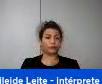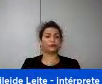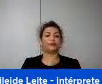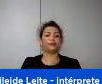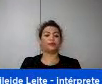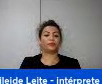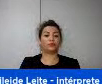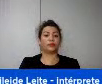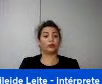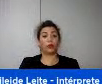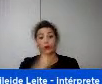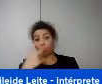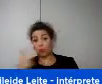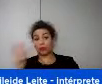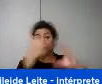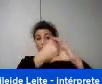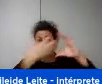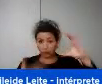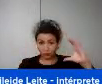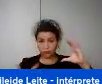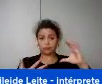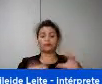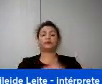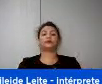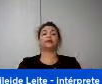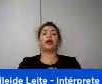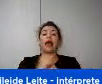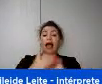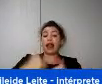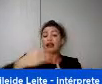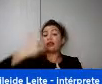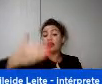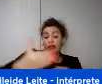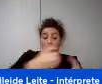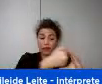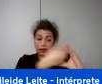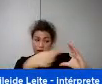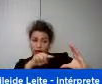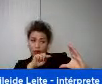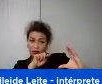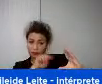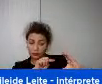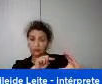Okay? Uma outra característica, né, além dessa característica